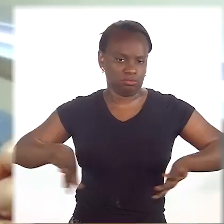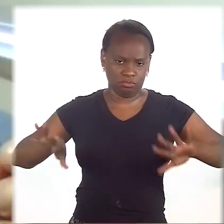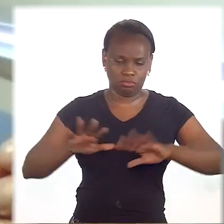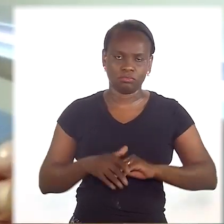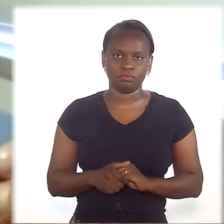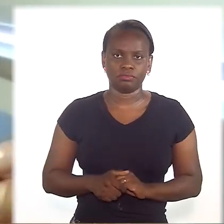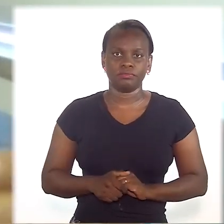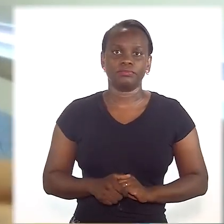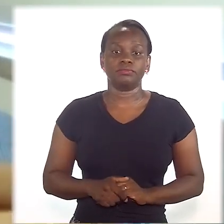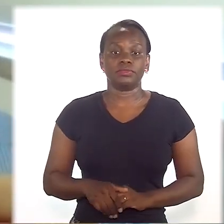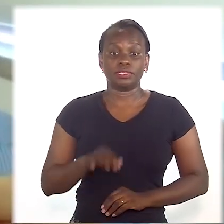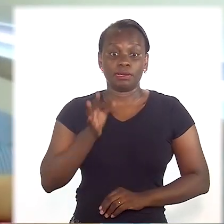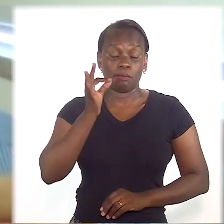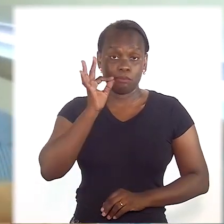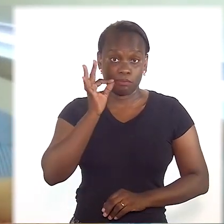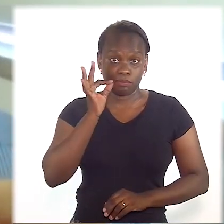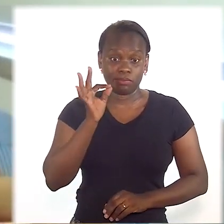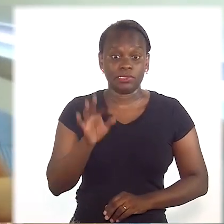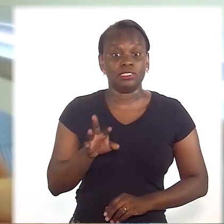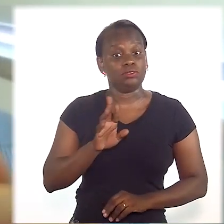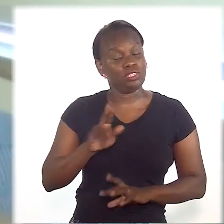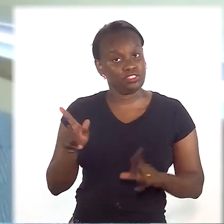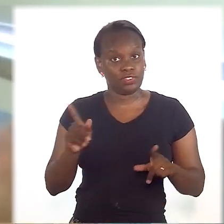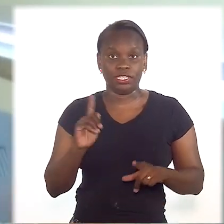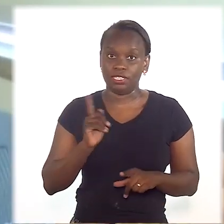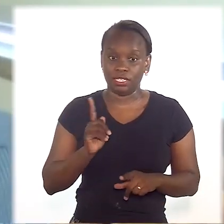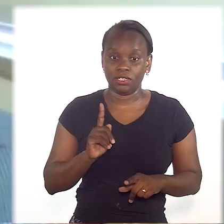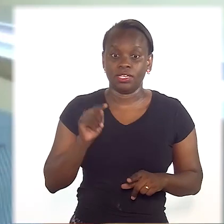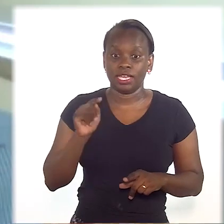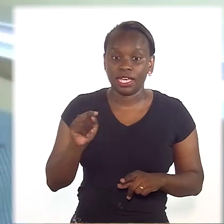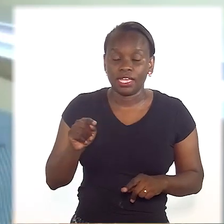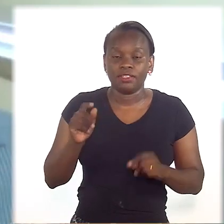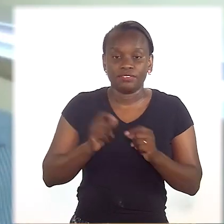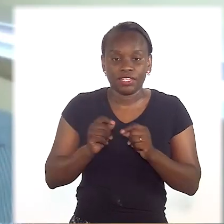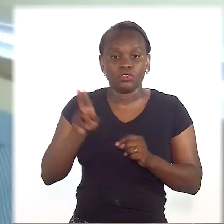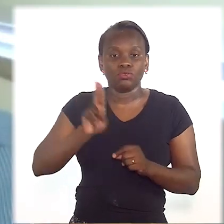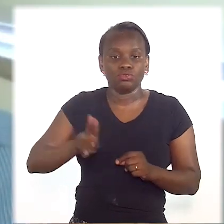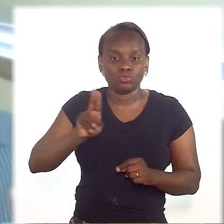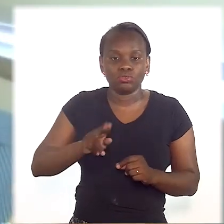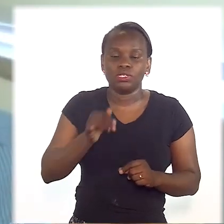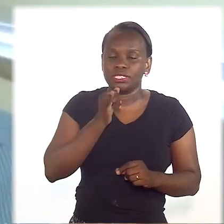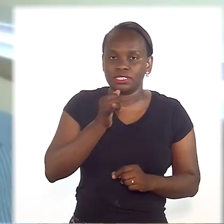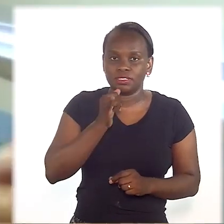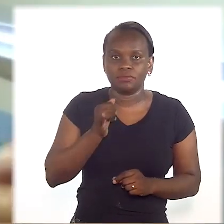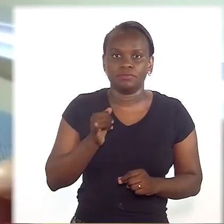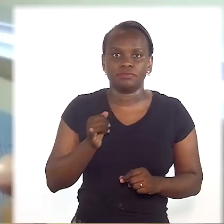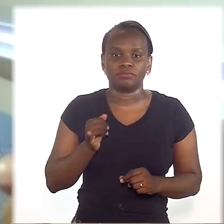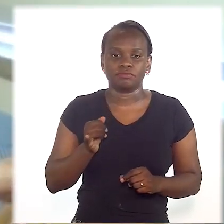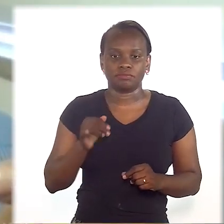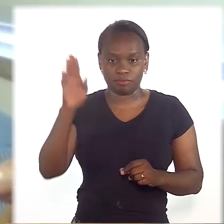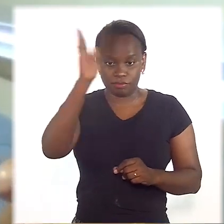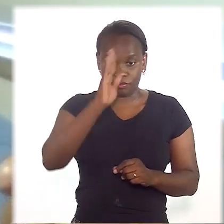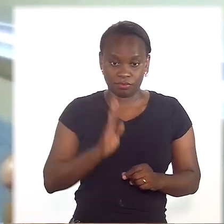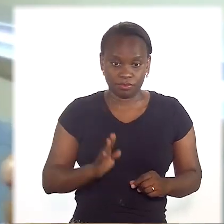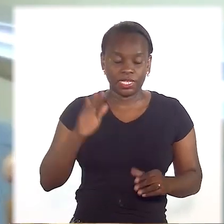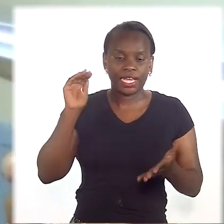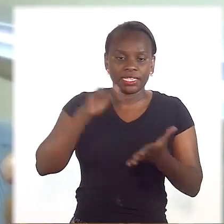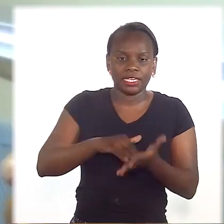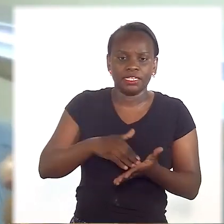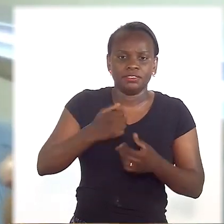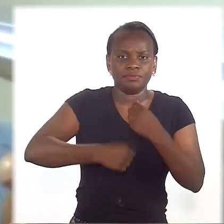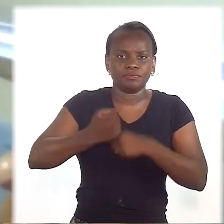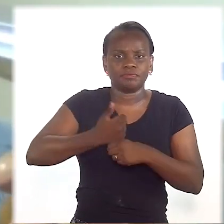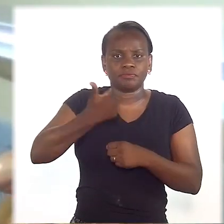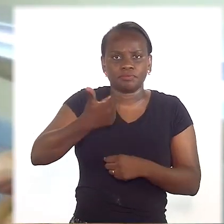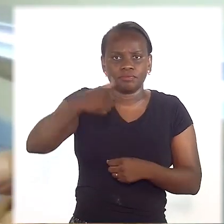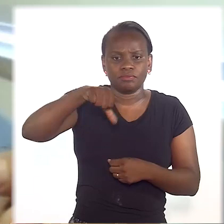uma forma geral. A maconha, não diferentemente, ela foi usada, por exemplo, no Brasil até